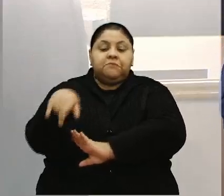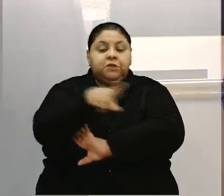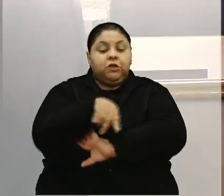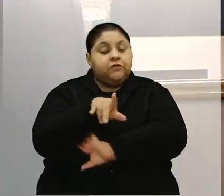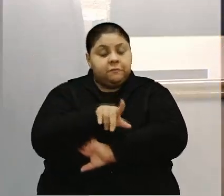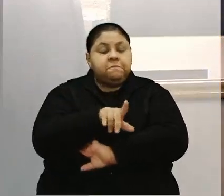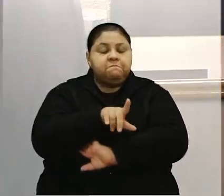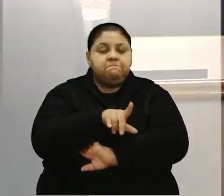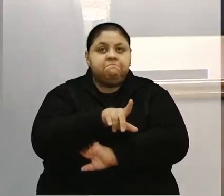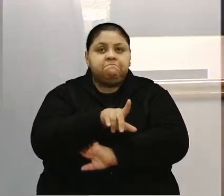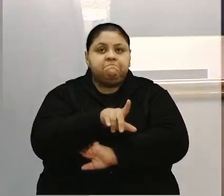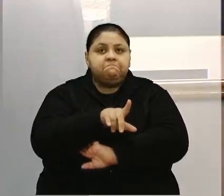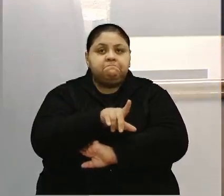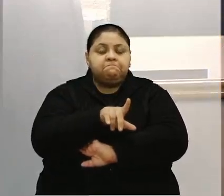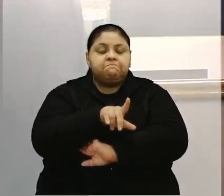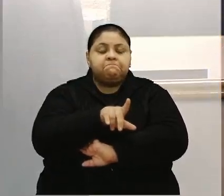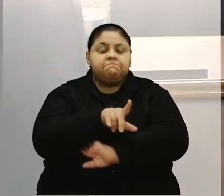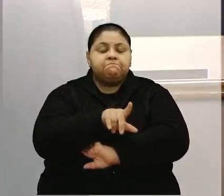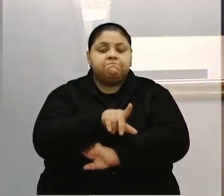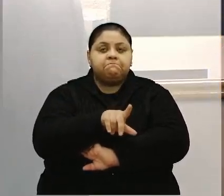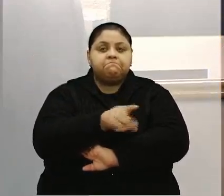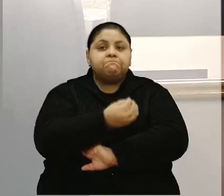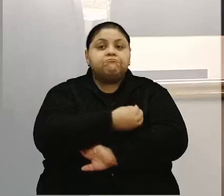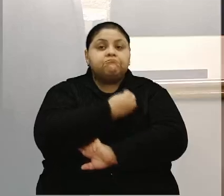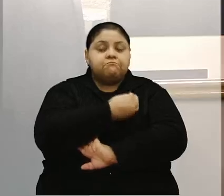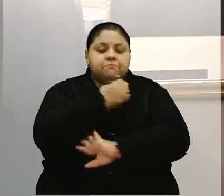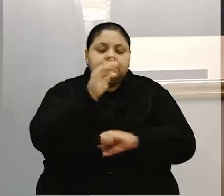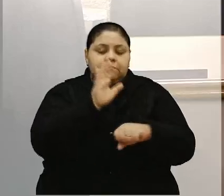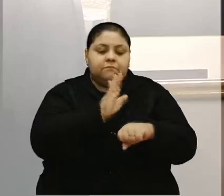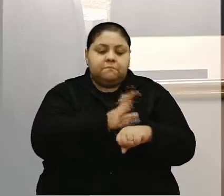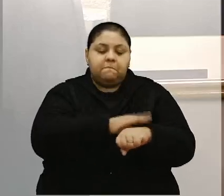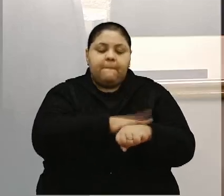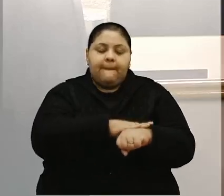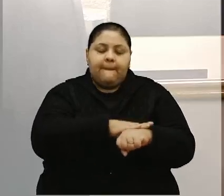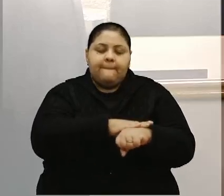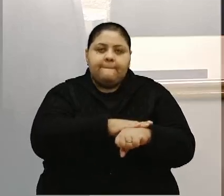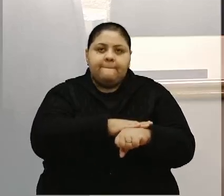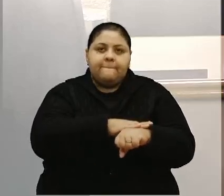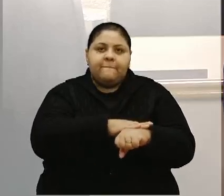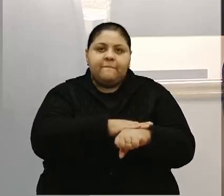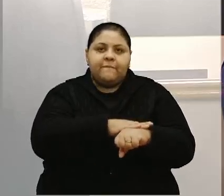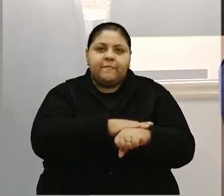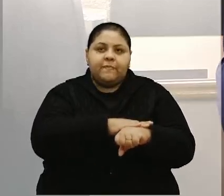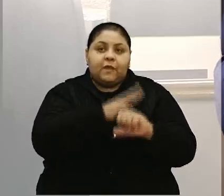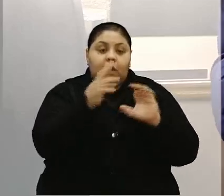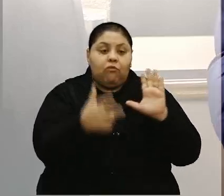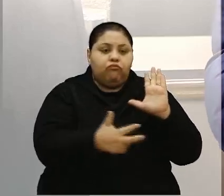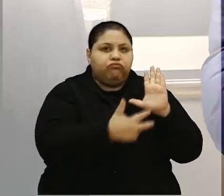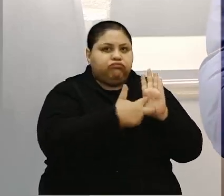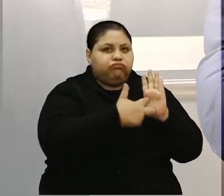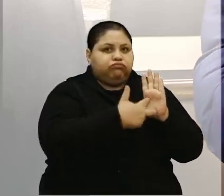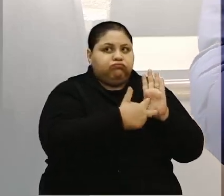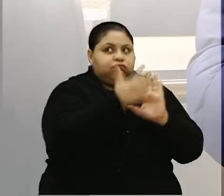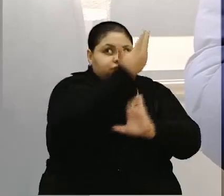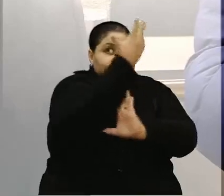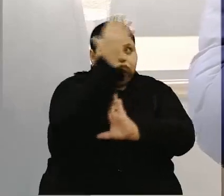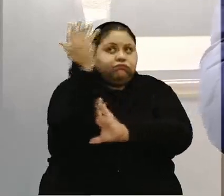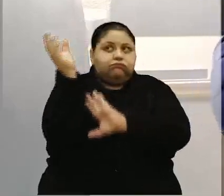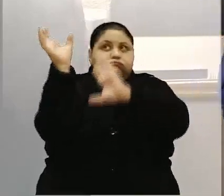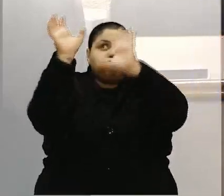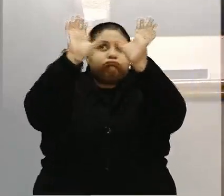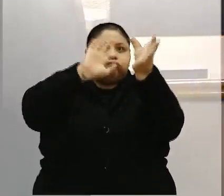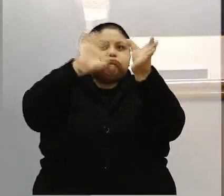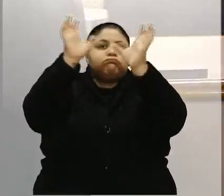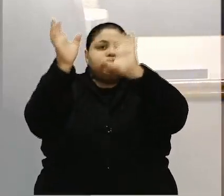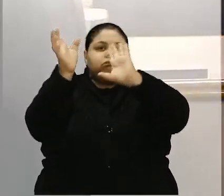Nós vivemos um momento de alerta em relação ao meio ambiente. Temos que